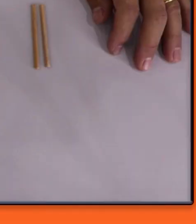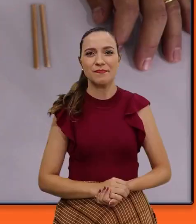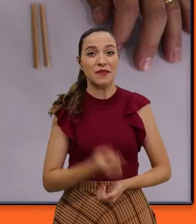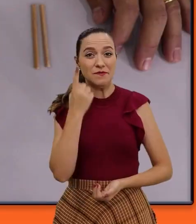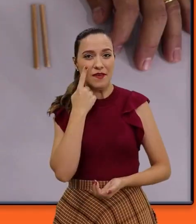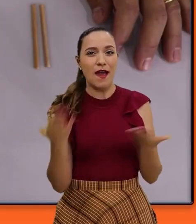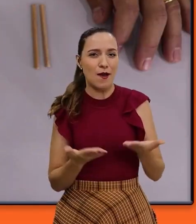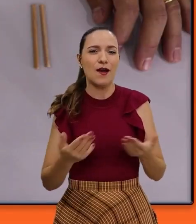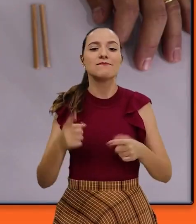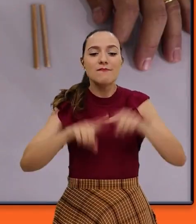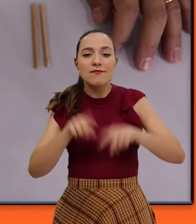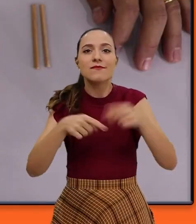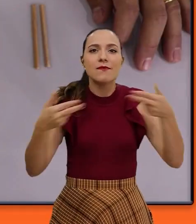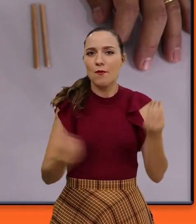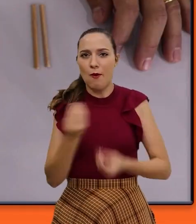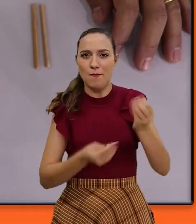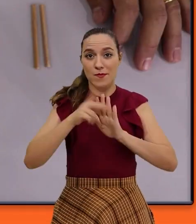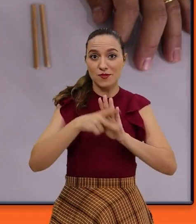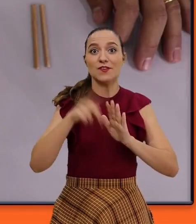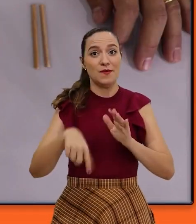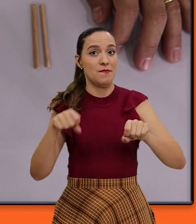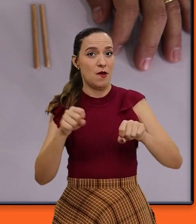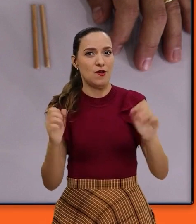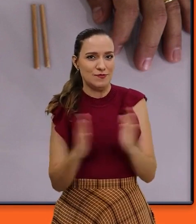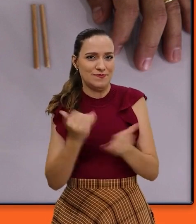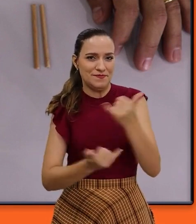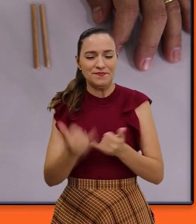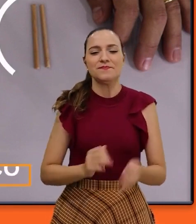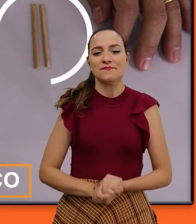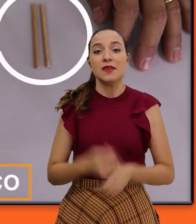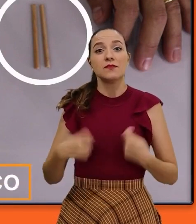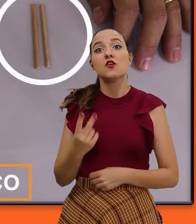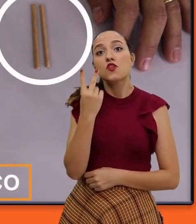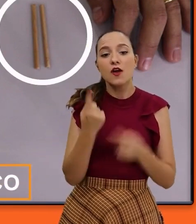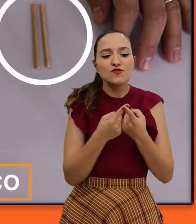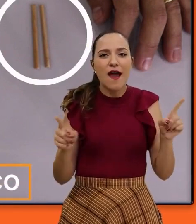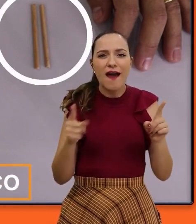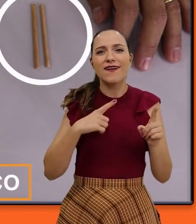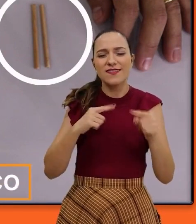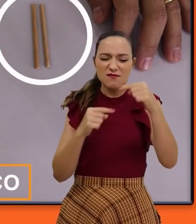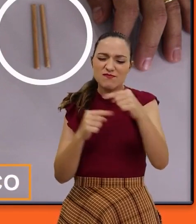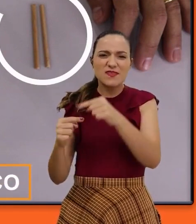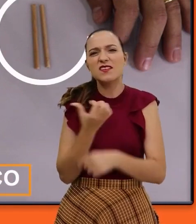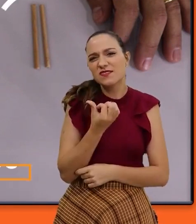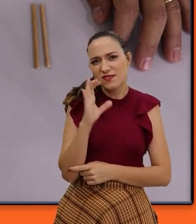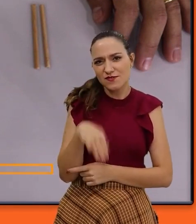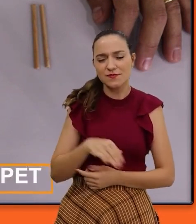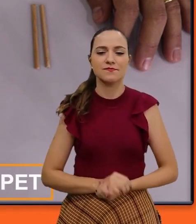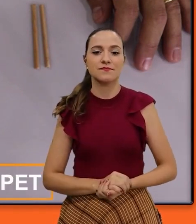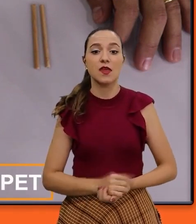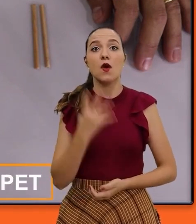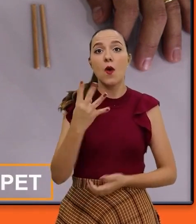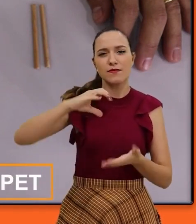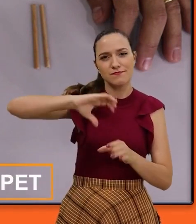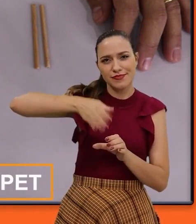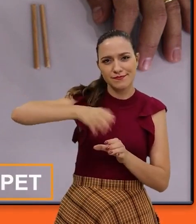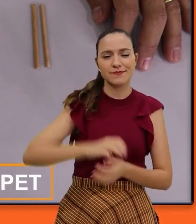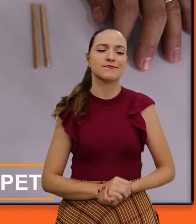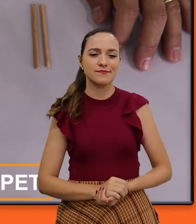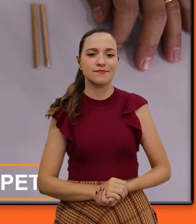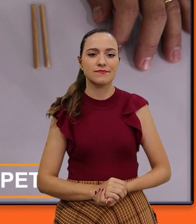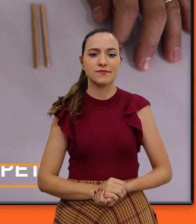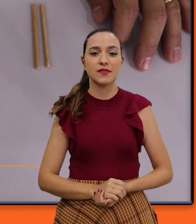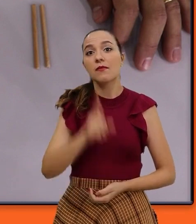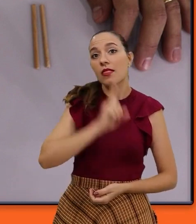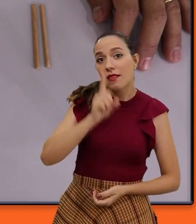Então vamos aos materiais que você vai utilizar nesse projeto da mini moto elétrica. Dois palitinhos de churrasco, aproximadamente 6 cm, quatro tampinhas de garrafa